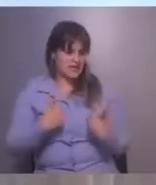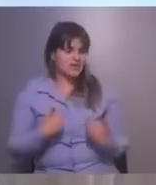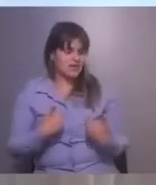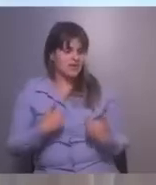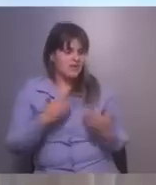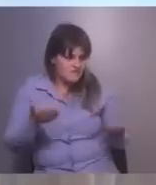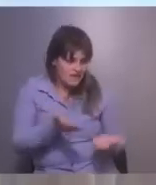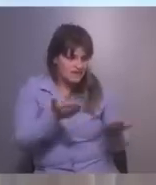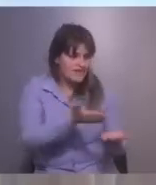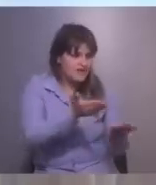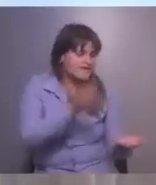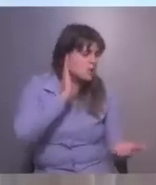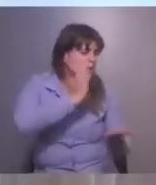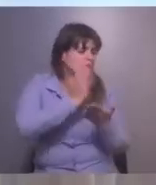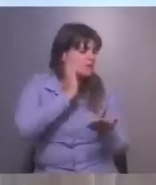no último dia.